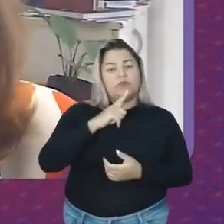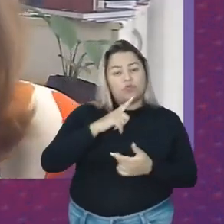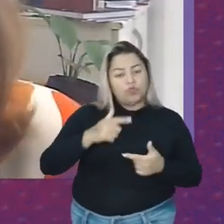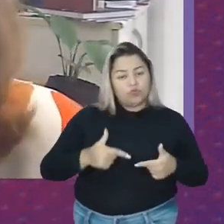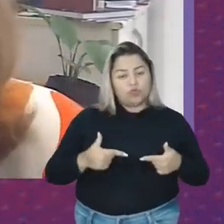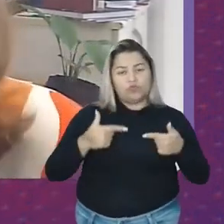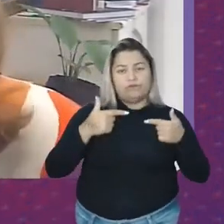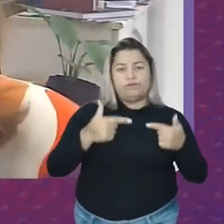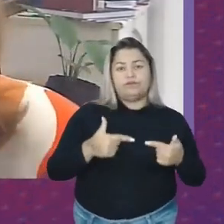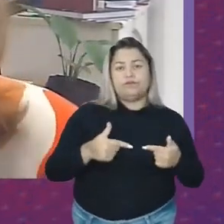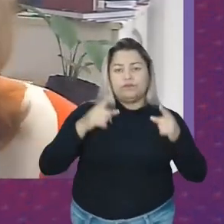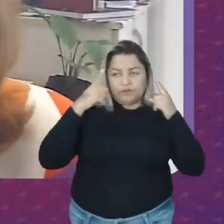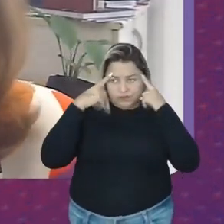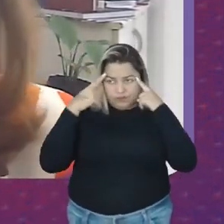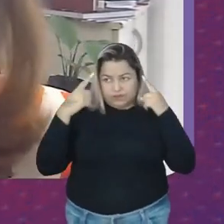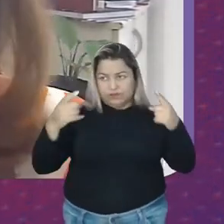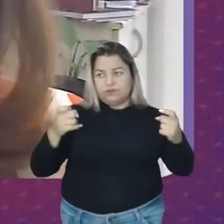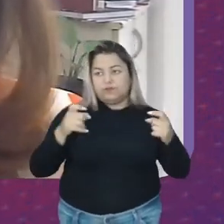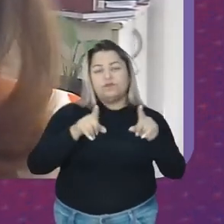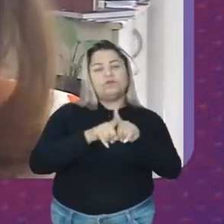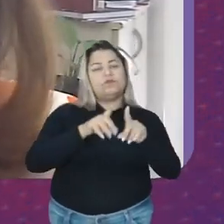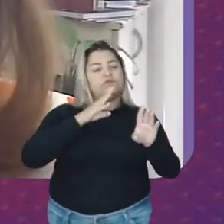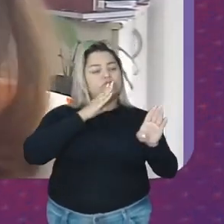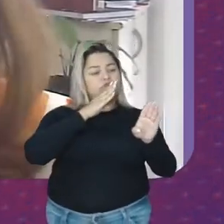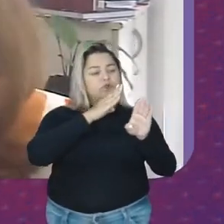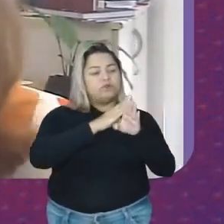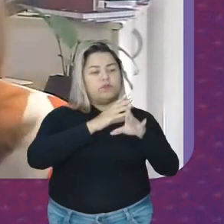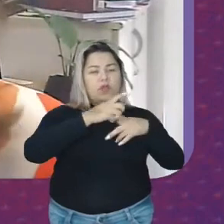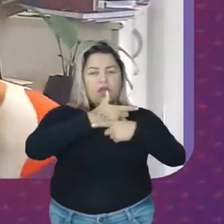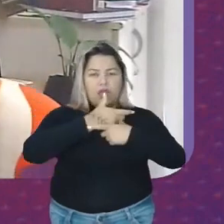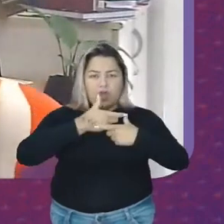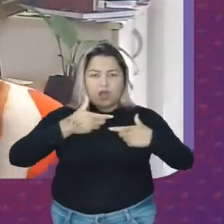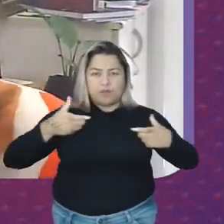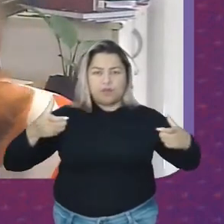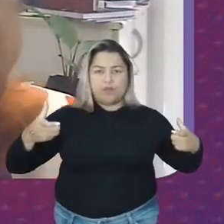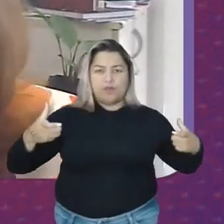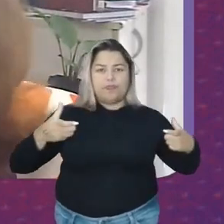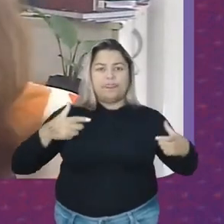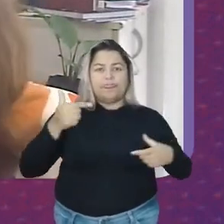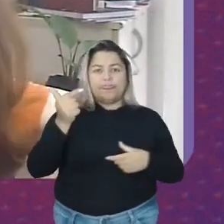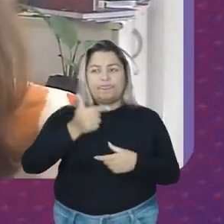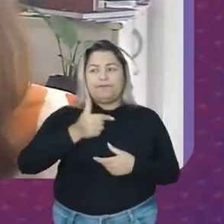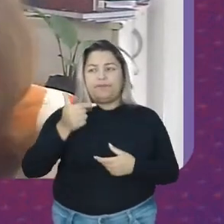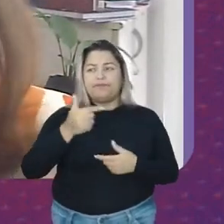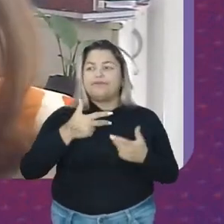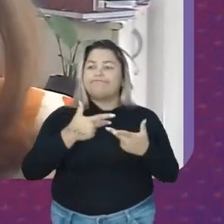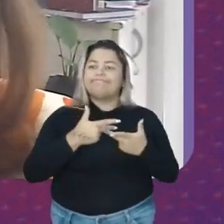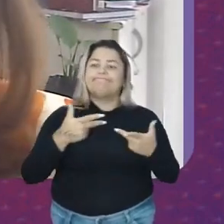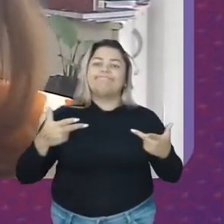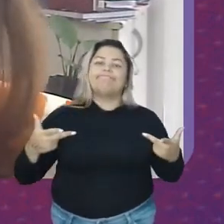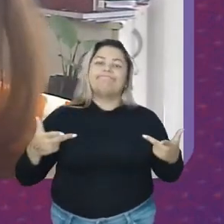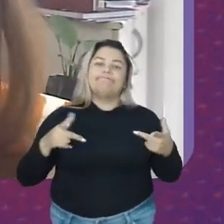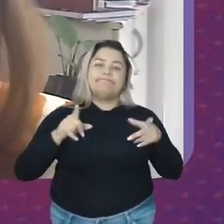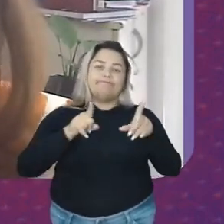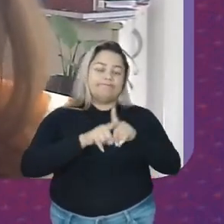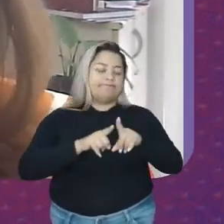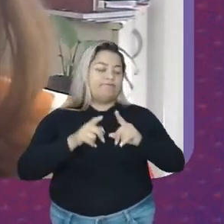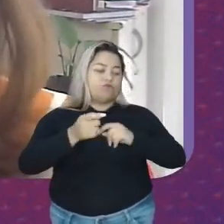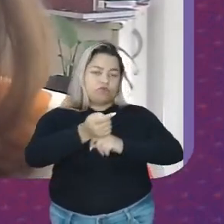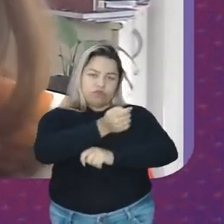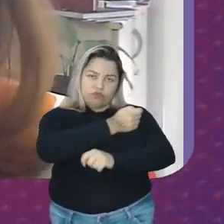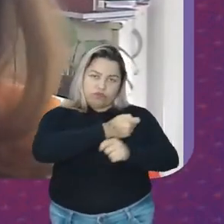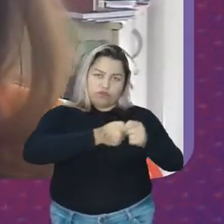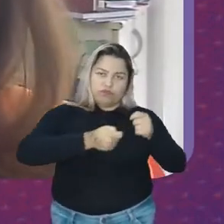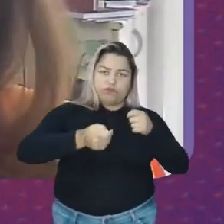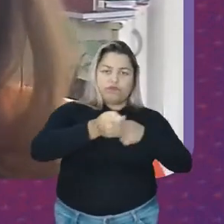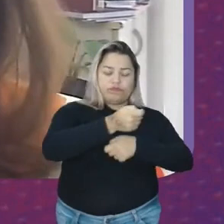enfrentamento à violência, que tem um objetivo bastante amplo. A segunda coisa é a questão da autonomia econômica, e